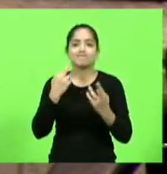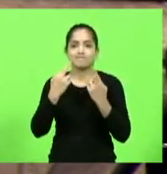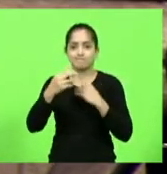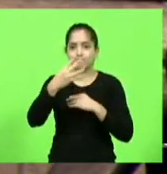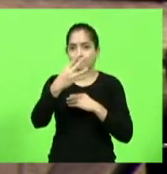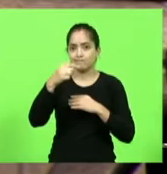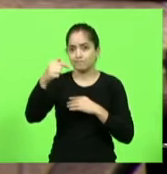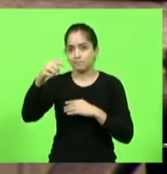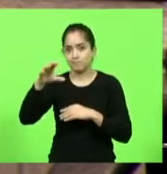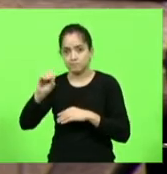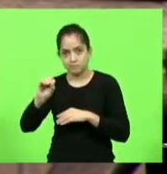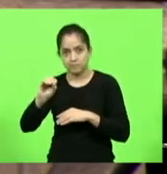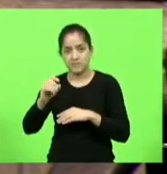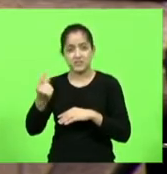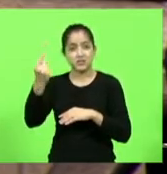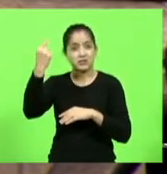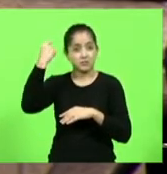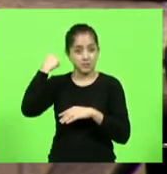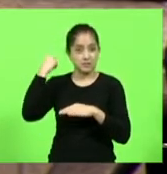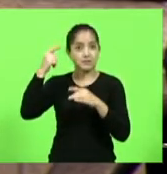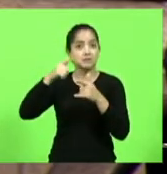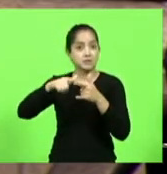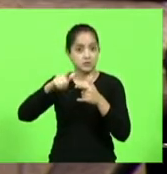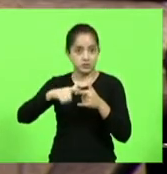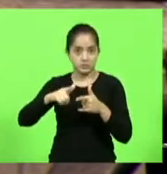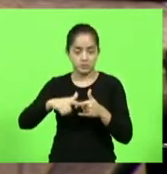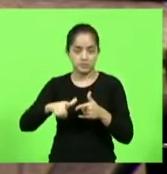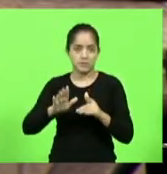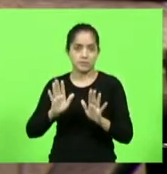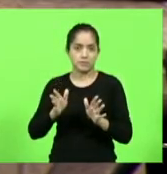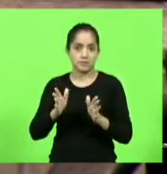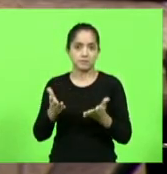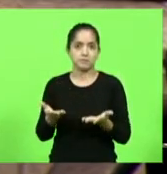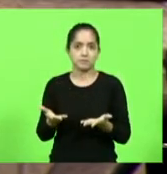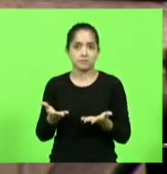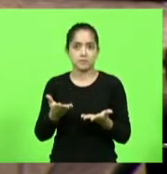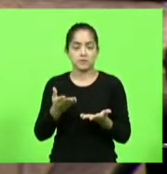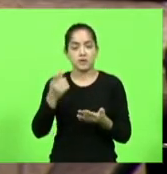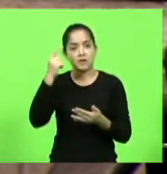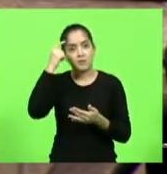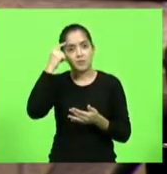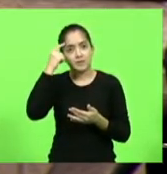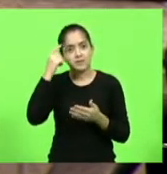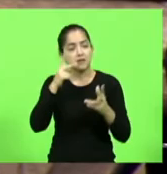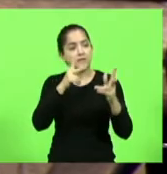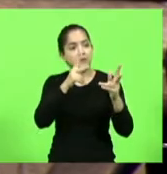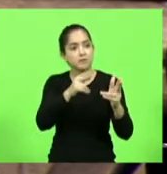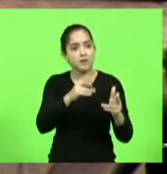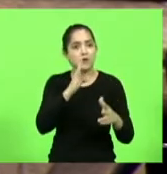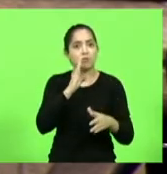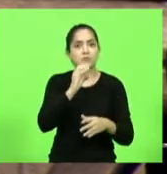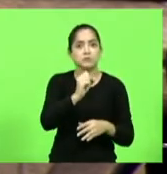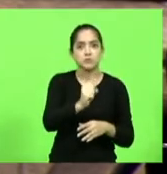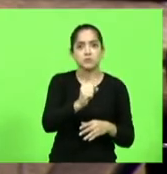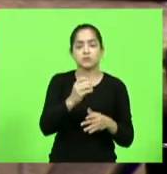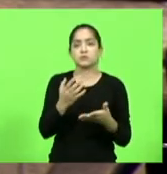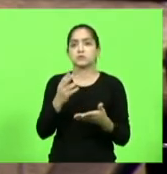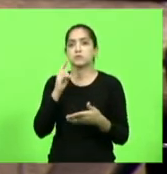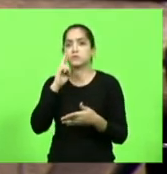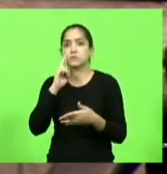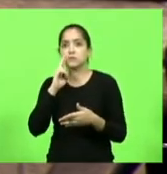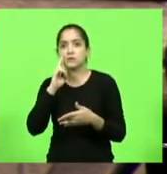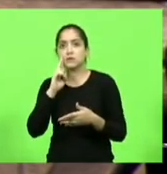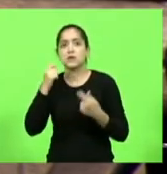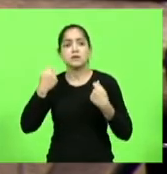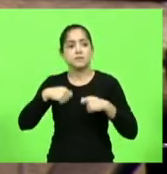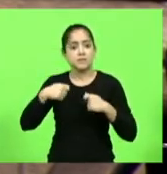época, né? E eu pensava assim, como o deputado Bruno Souza, como o deputado Ivan Nats, temos que